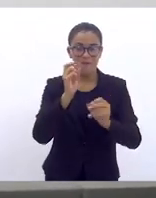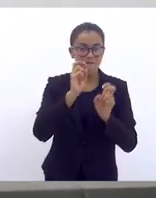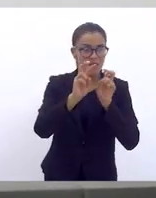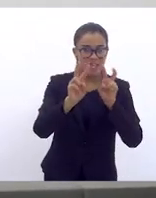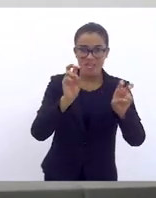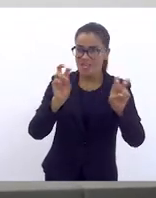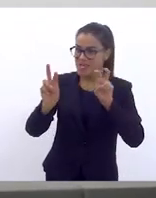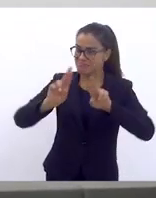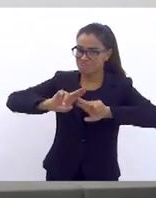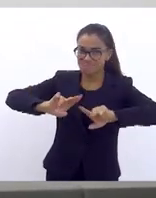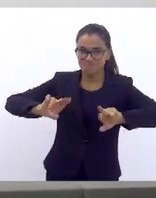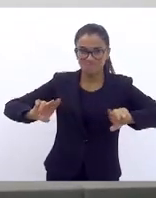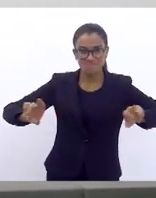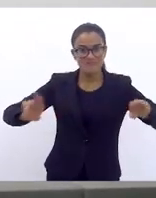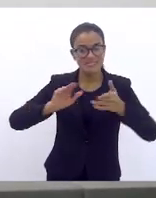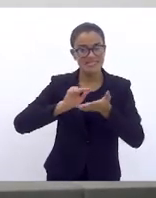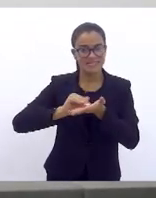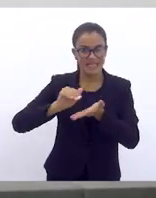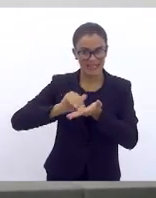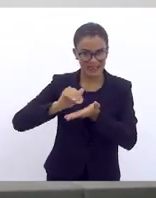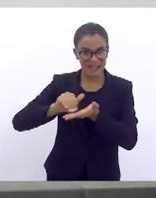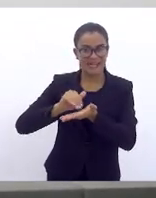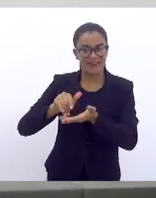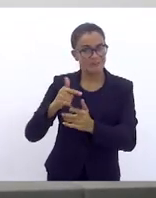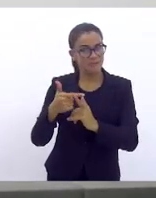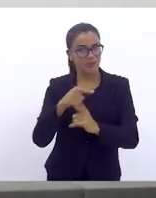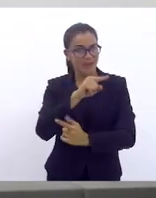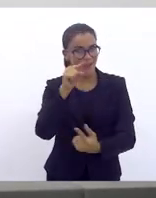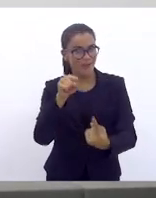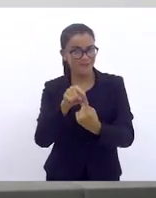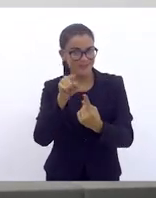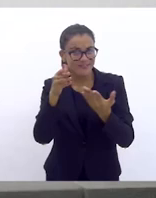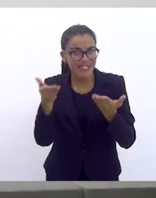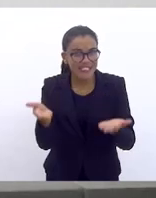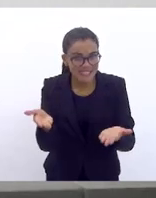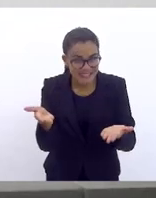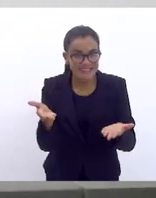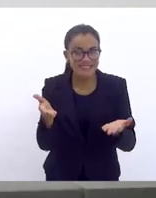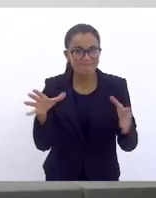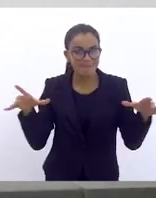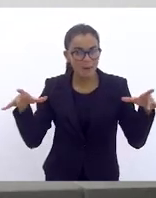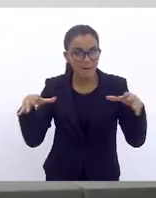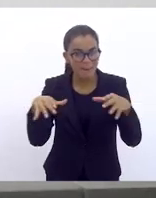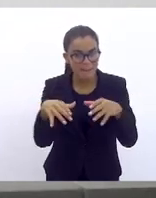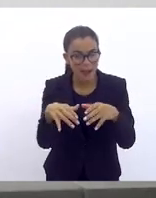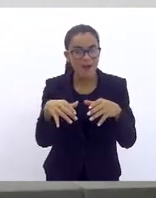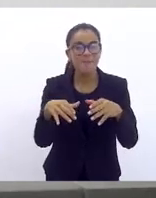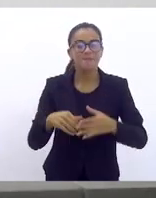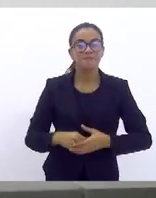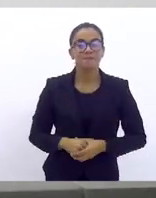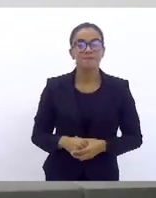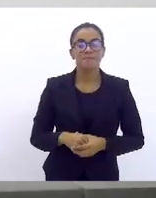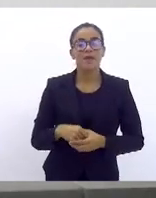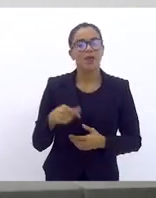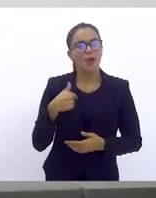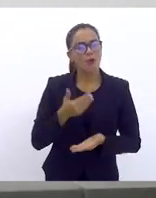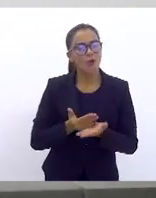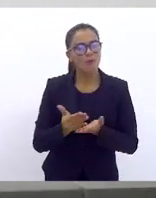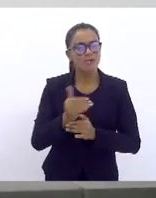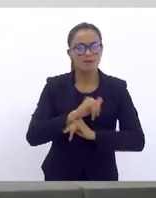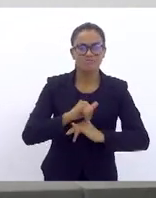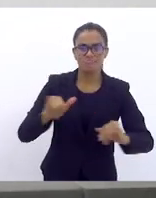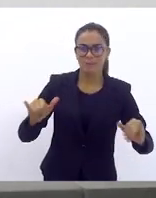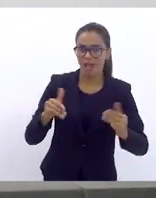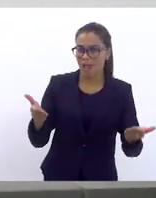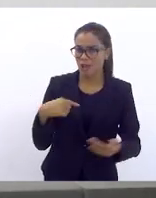diversas secretarias porque de alguma forma esse é o nosso objetivo né Eu quero começar dizendo que o que nós vamos